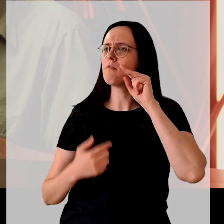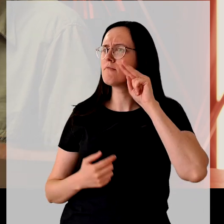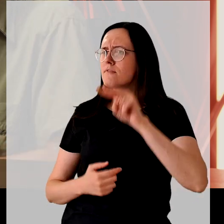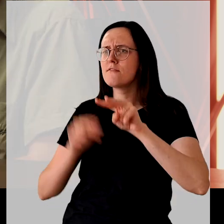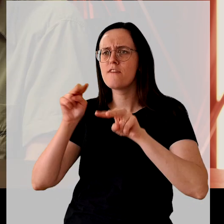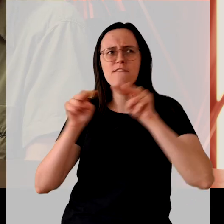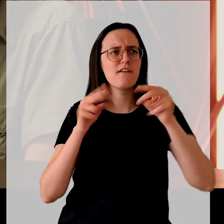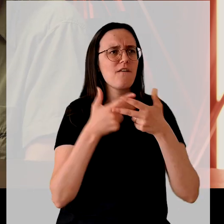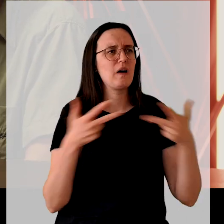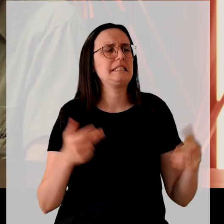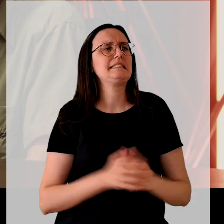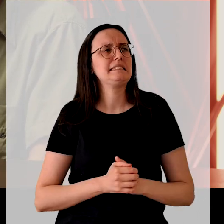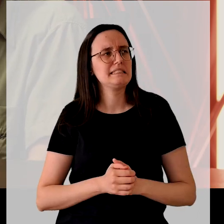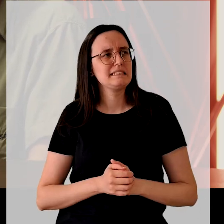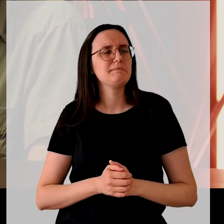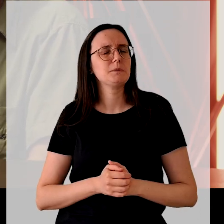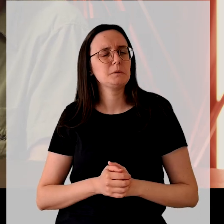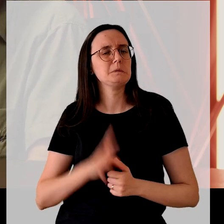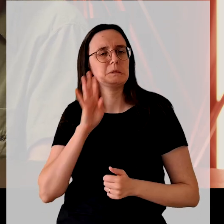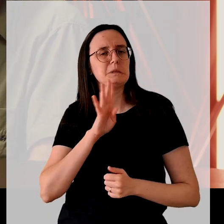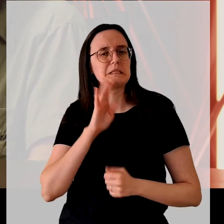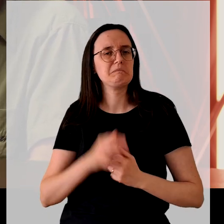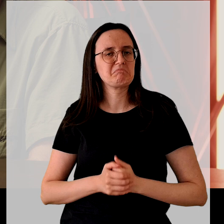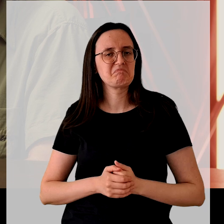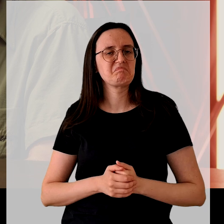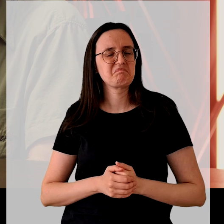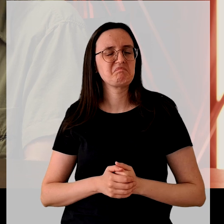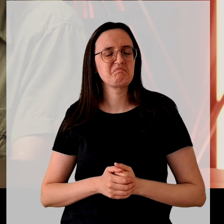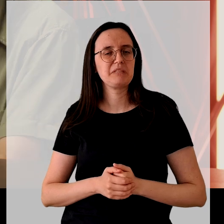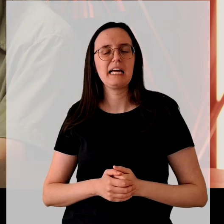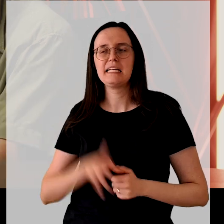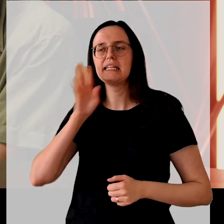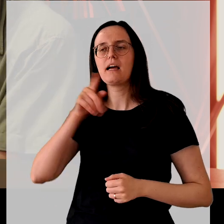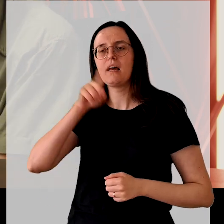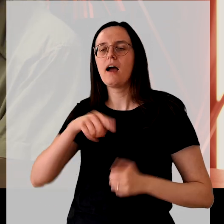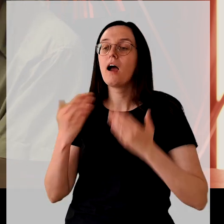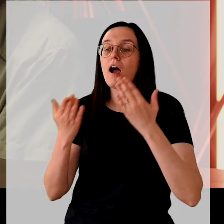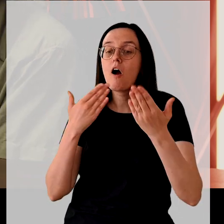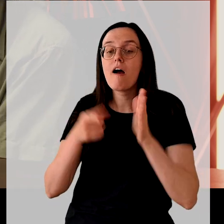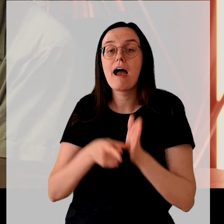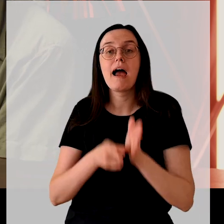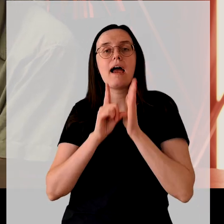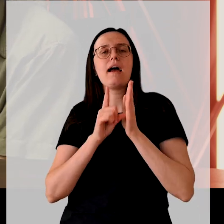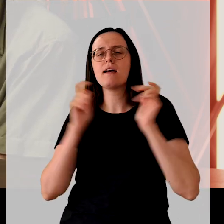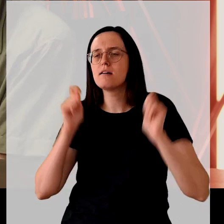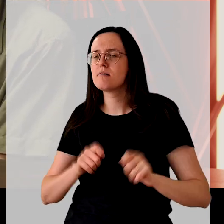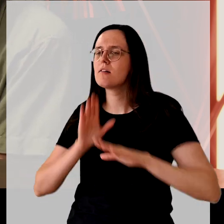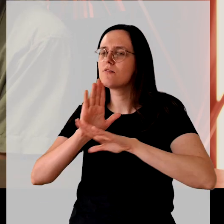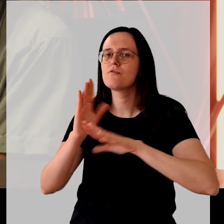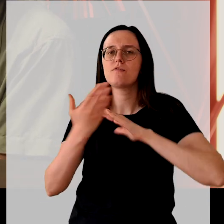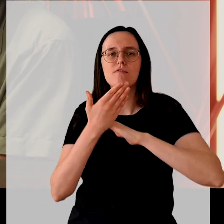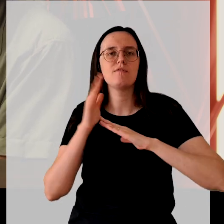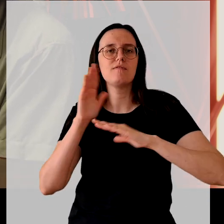eu via muito essas coisas acontecendo e falei, legal isso aí, cara. Eles terem essa conversa para